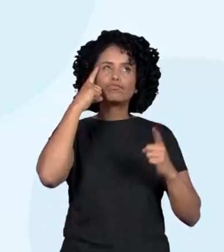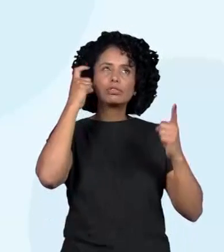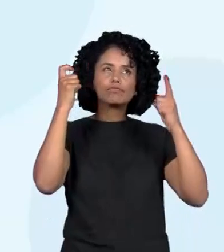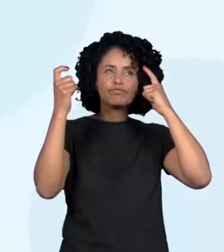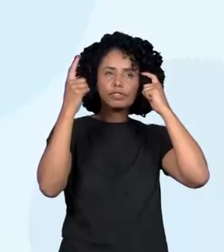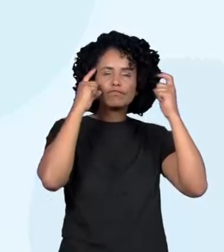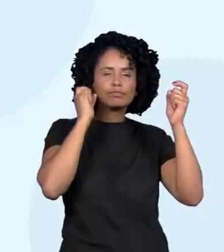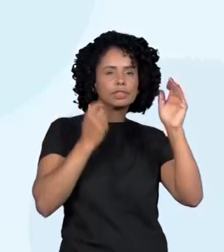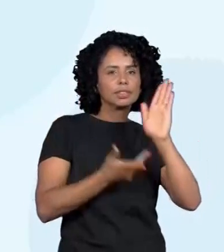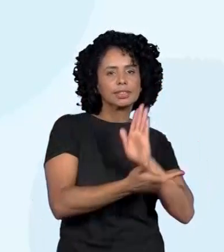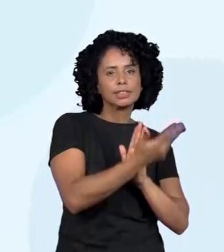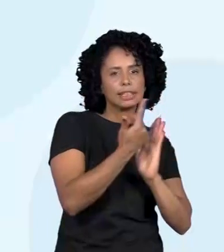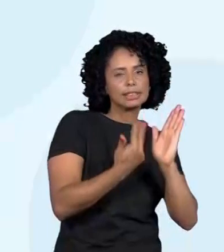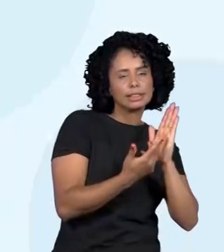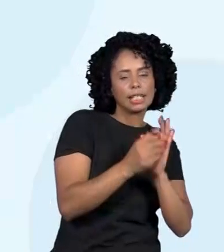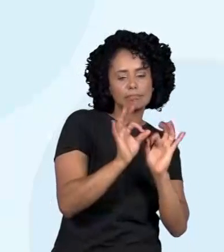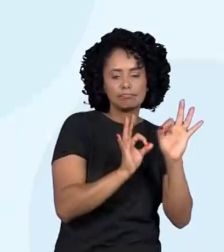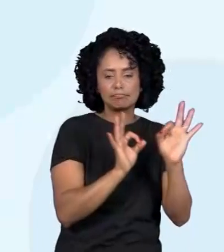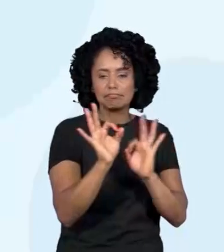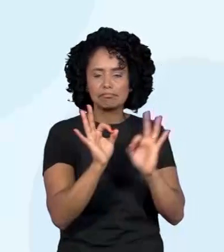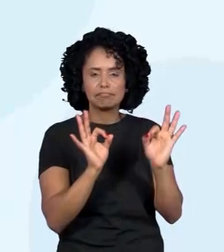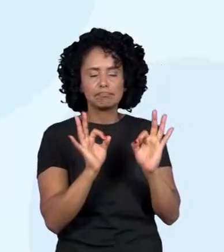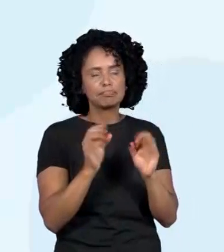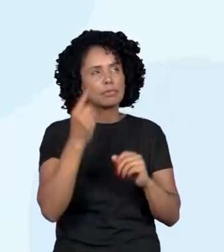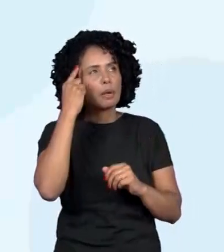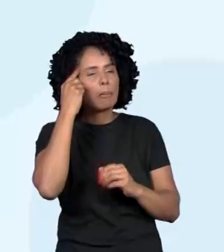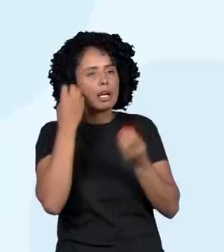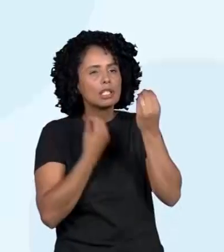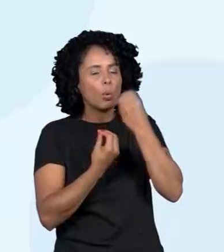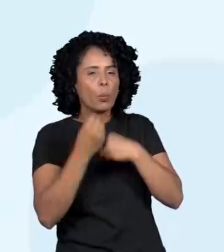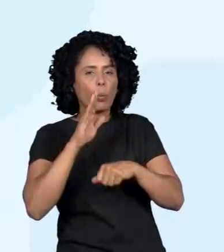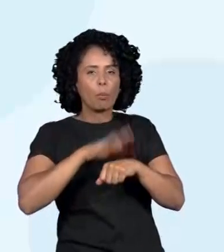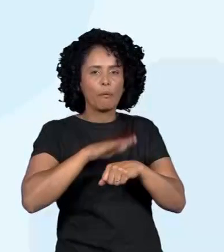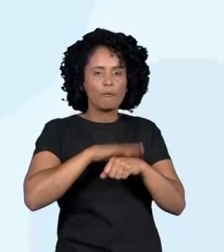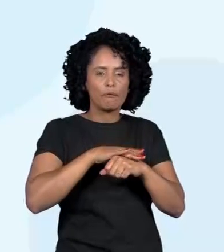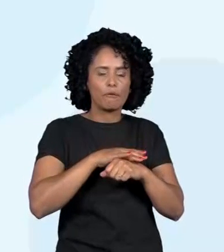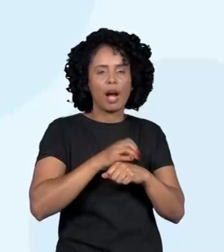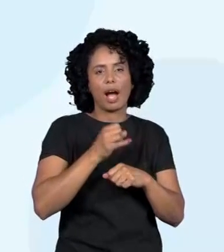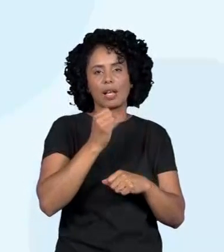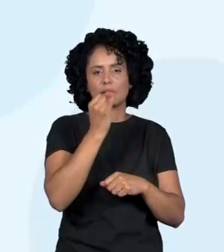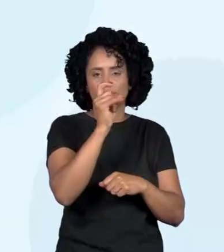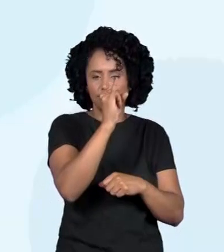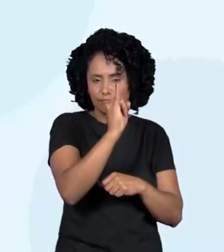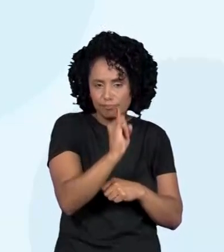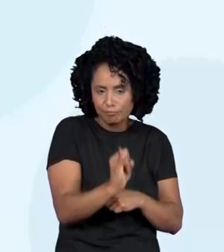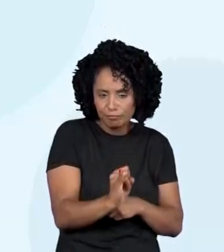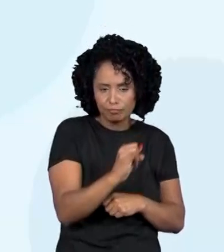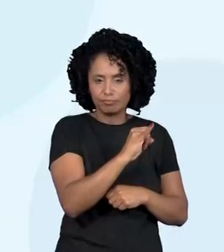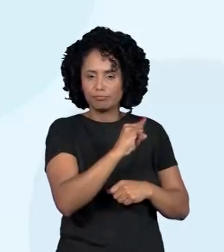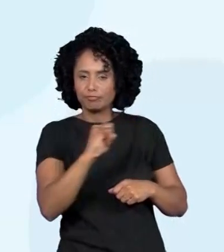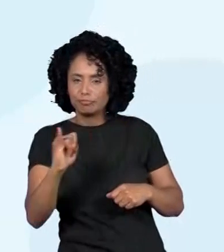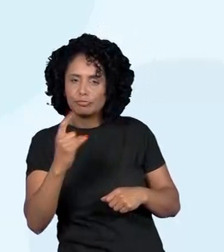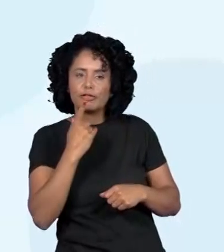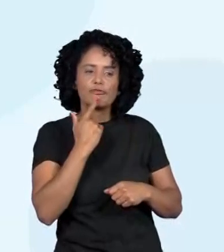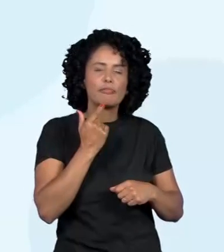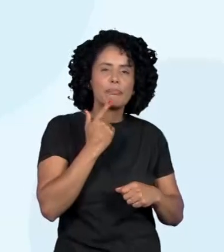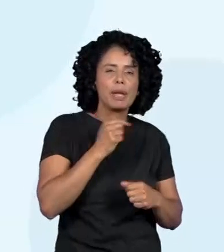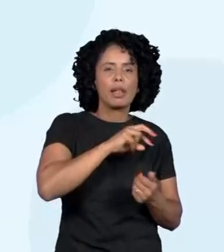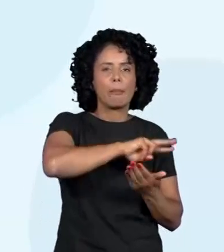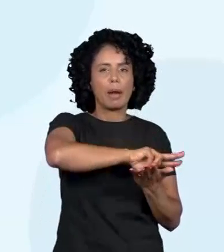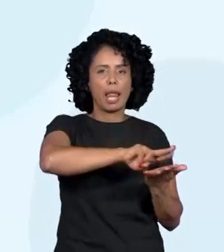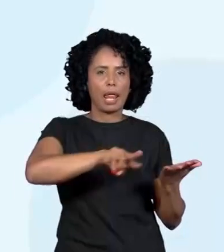criatividade aí, e também registrar as respostas da atividade 3 e